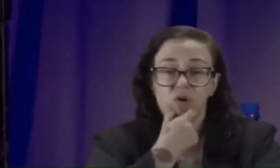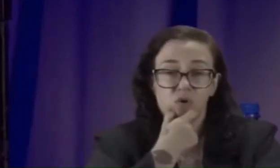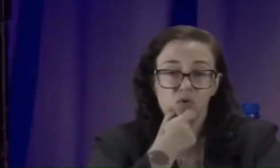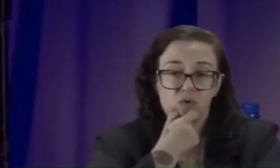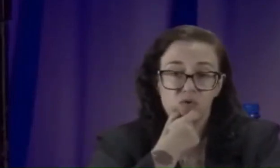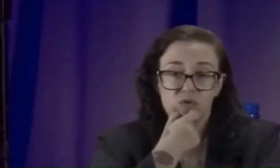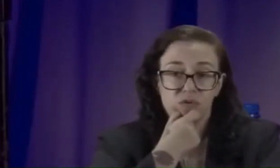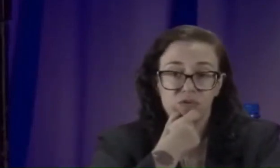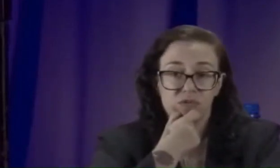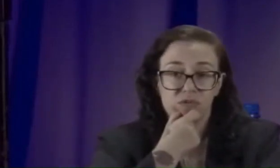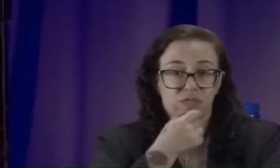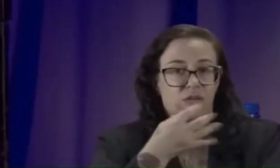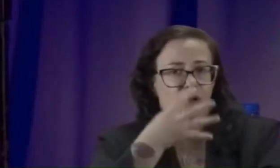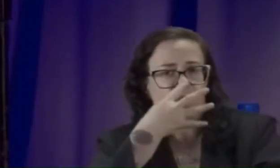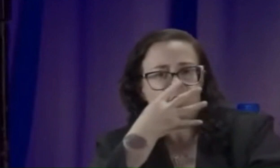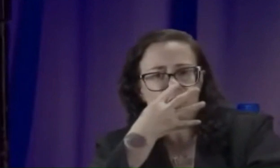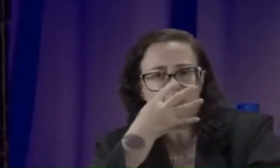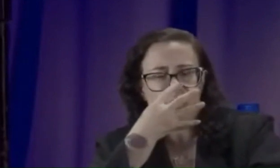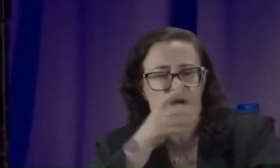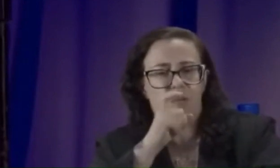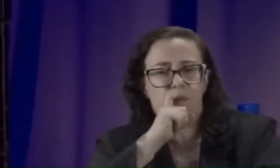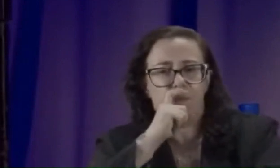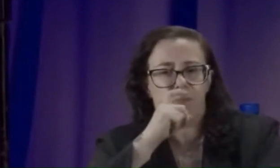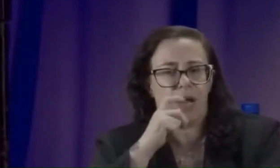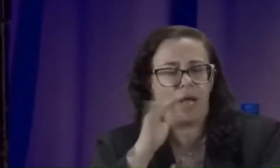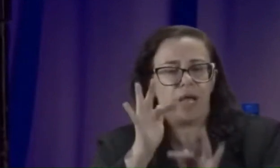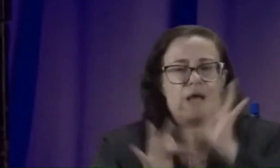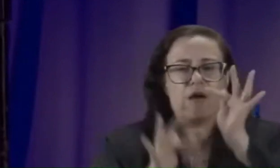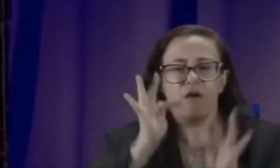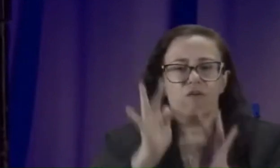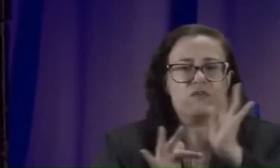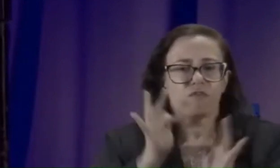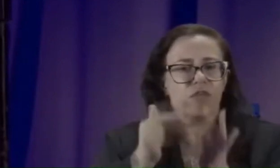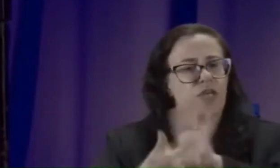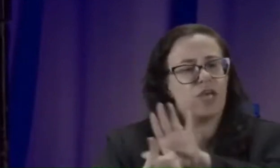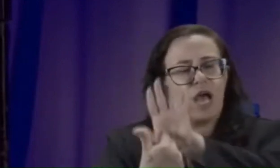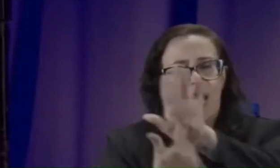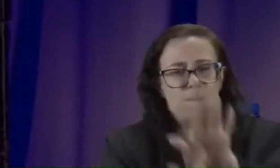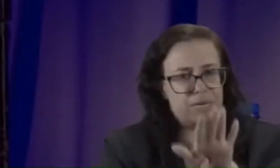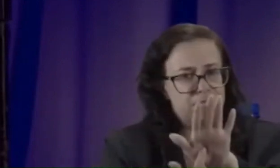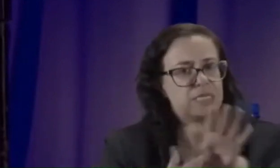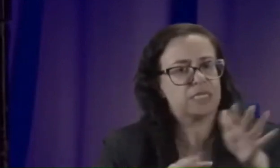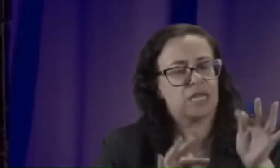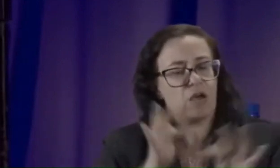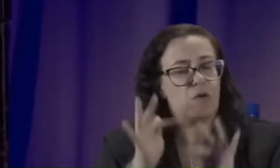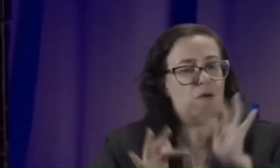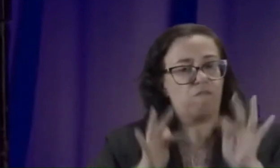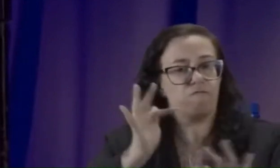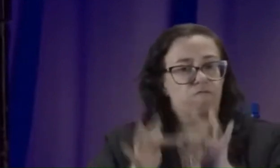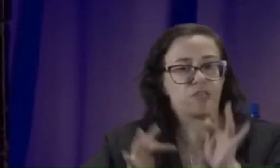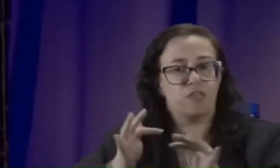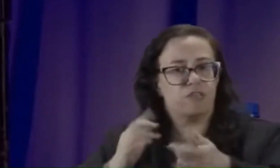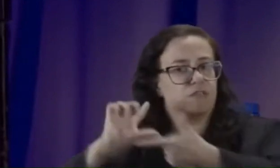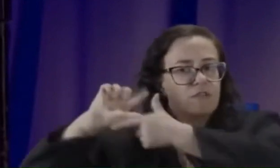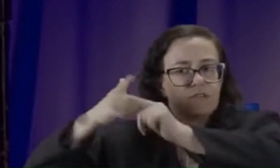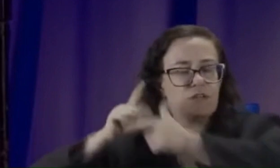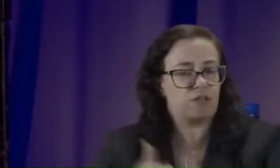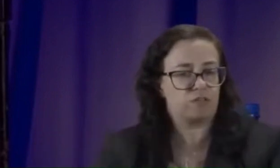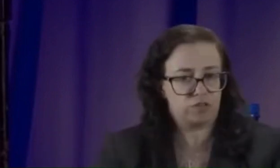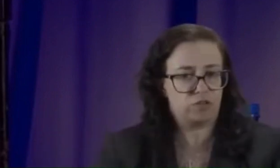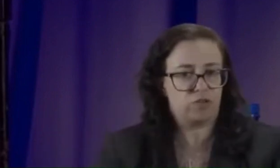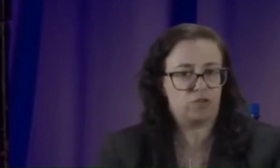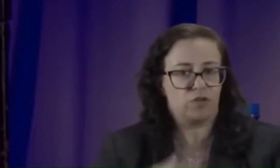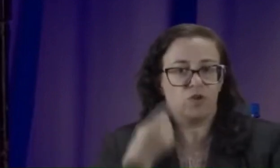admirável pai da física apresentava a física tradicional, uma